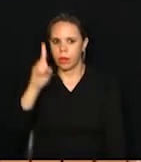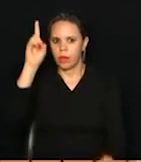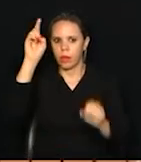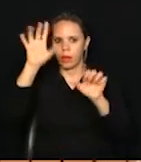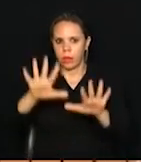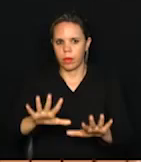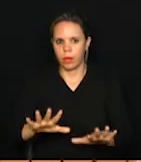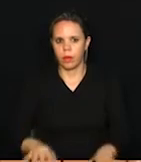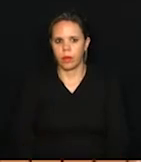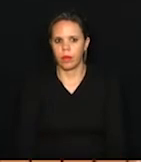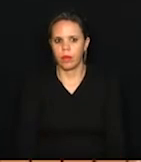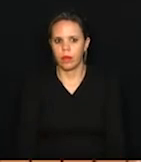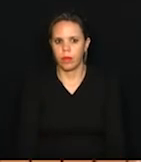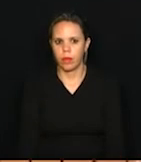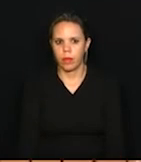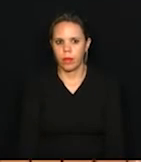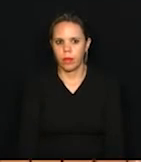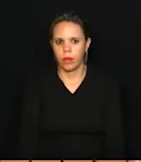abençoe a todos.